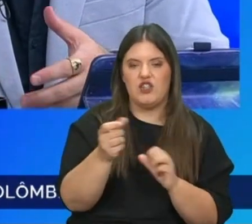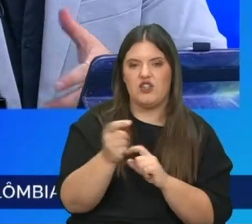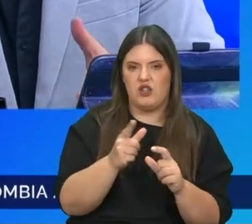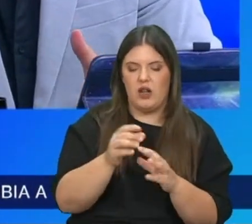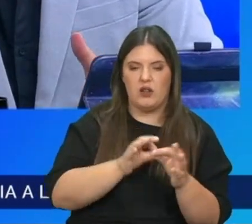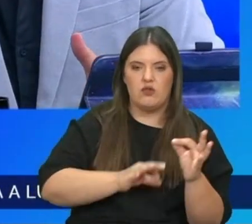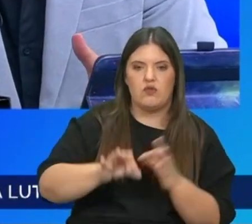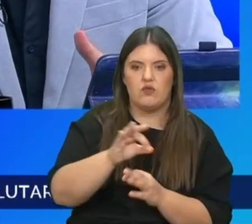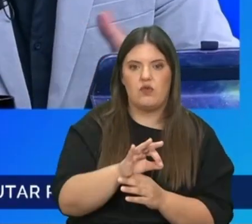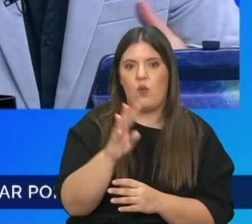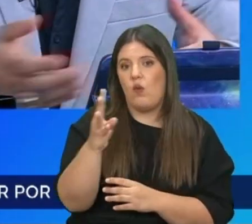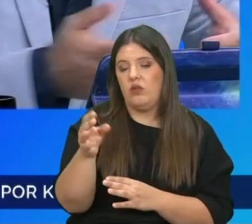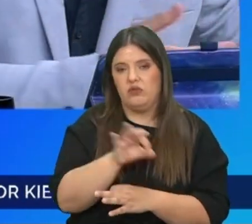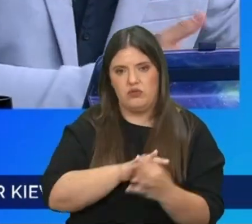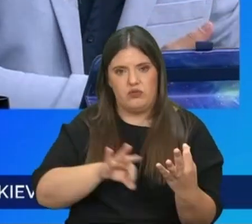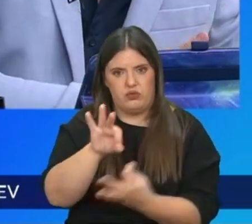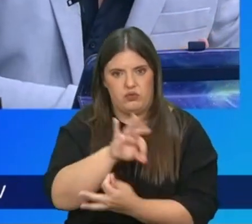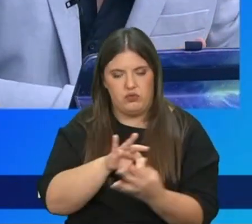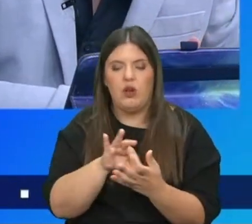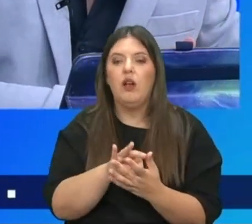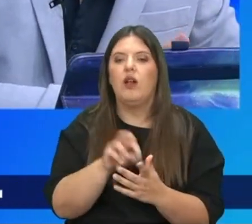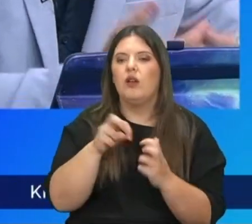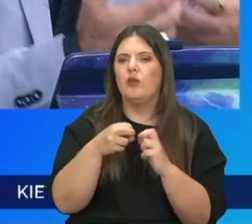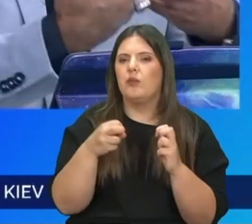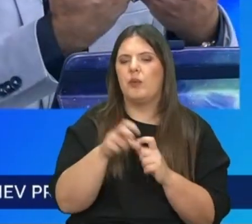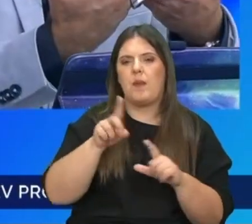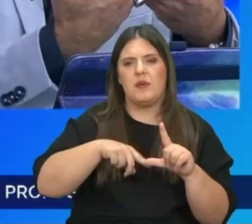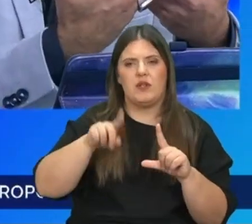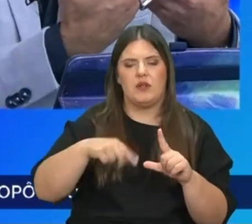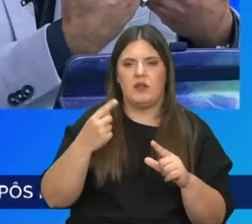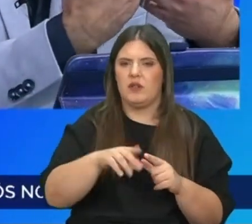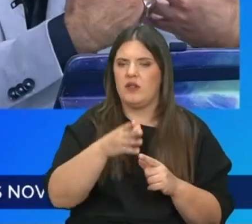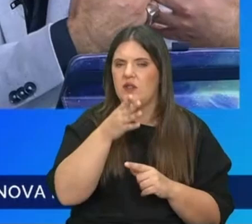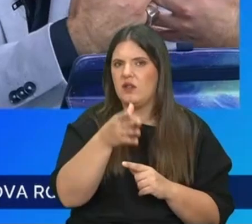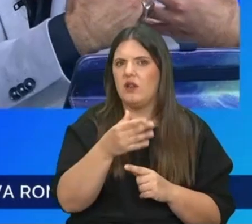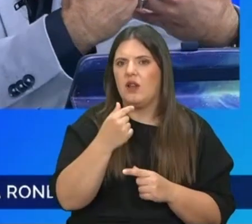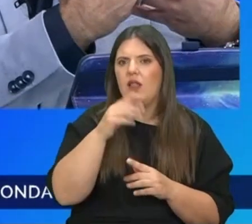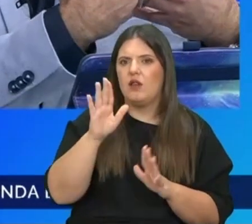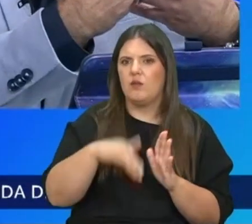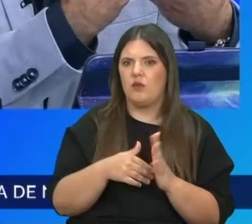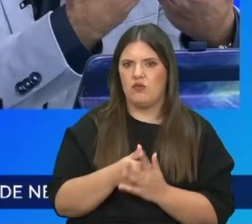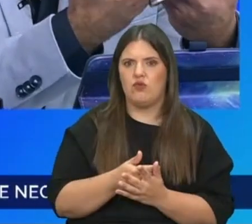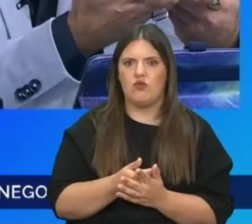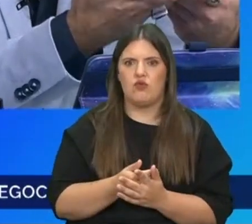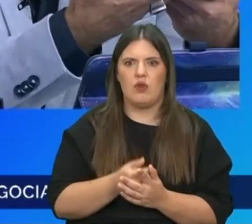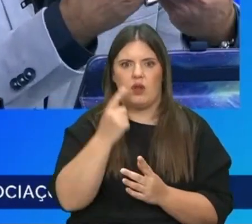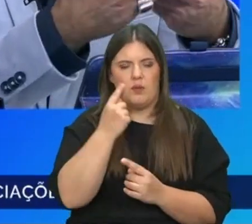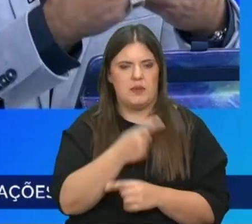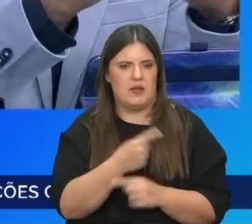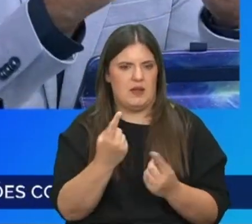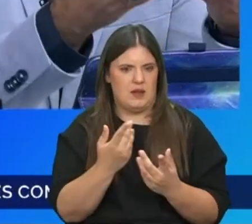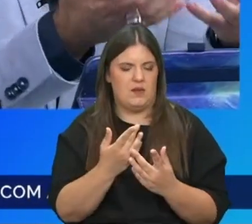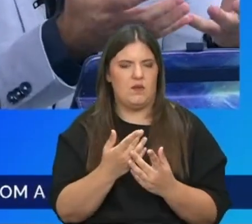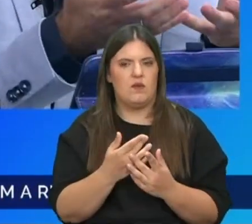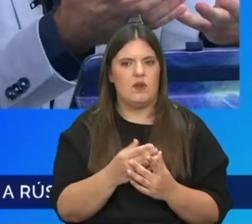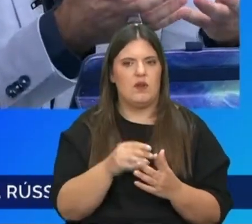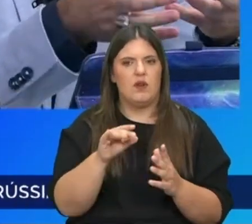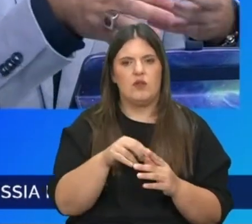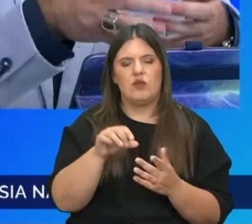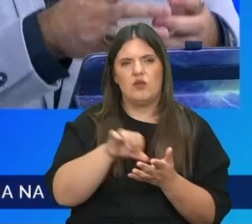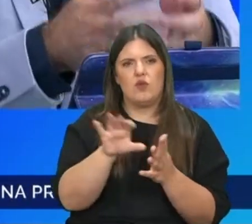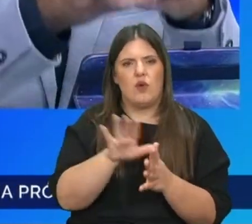ou de 4 estrelas gigantes. Aí temos um problema estatístico também. As estrelas gigantes são as menos representativas no censo